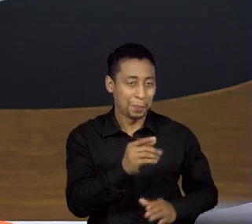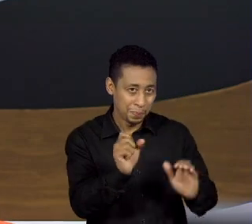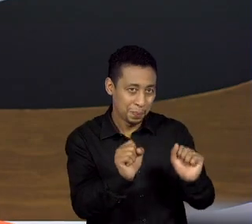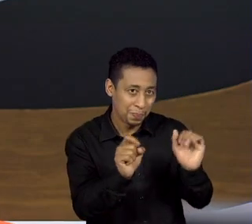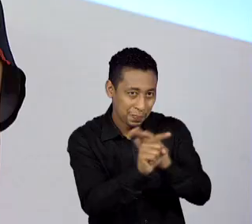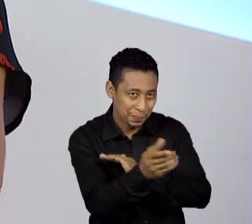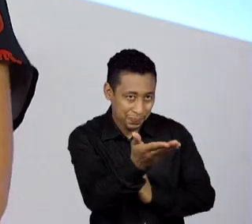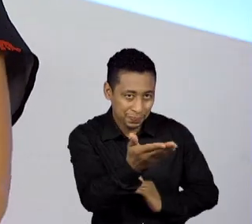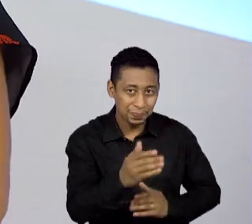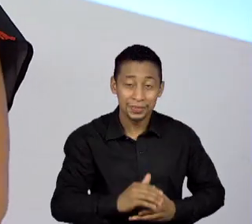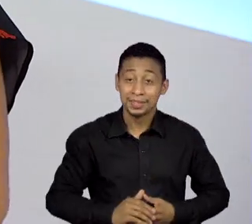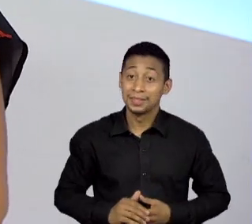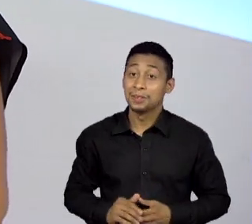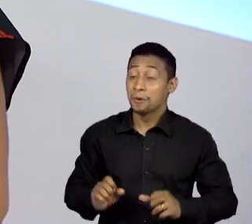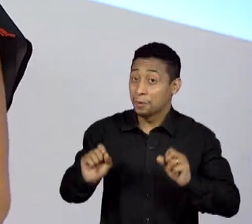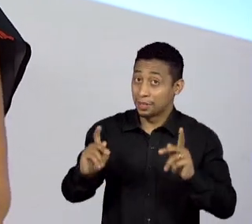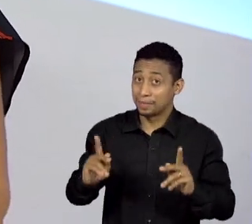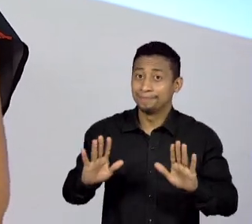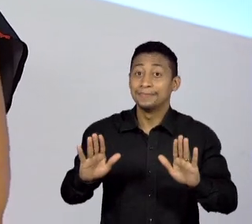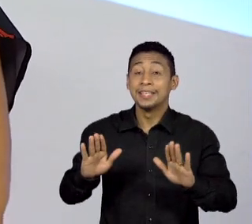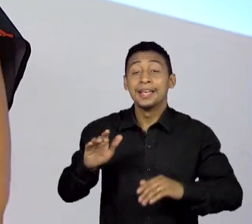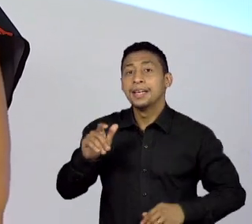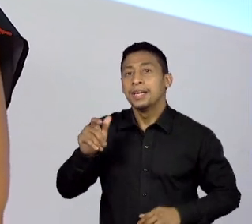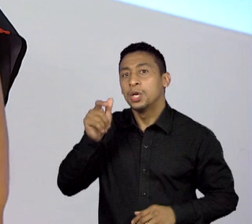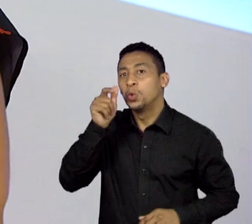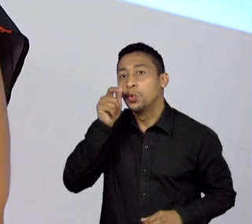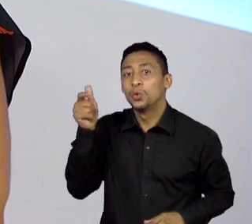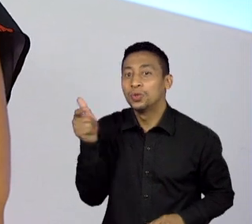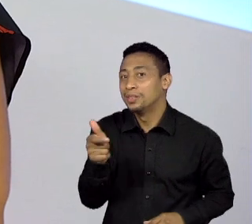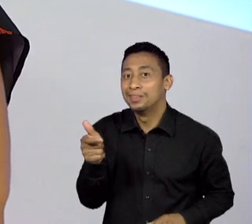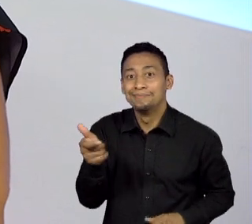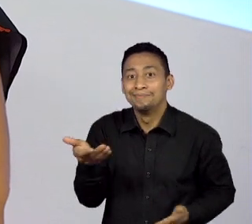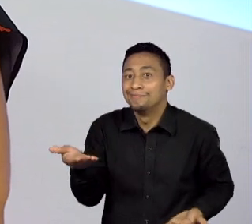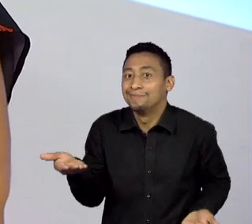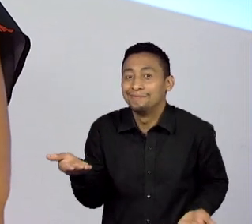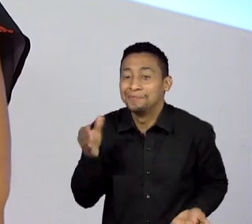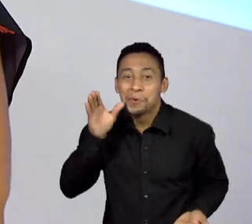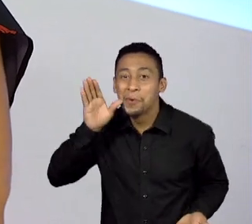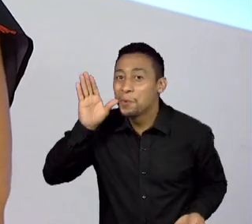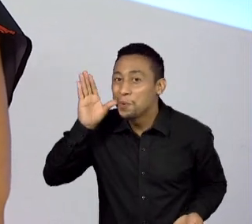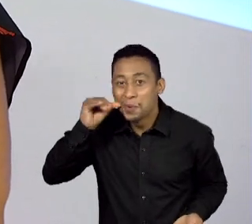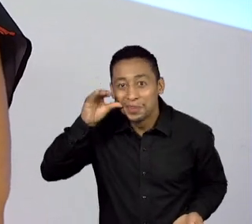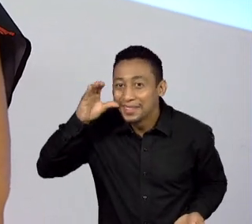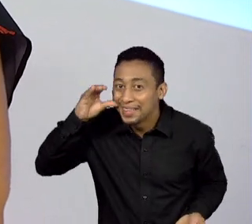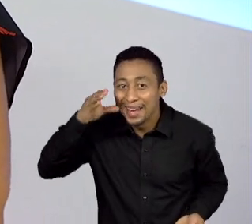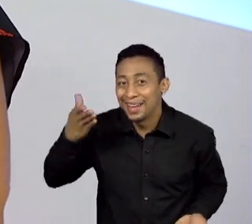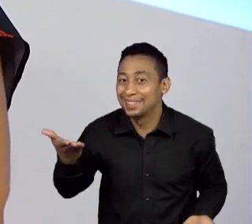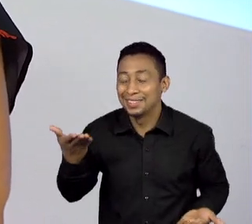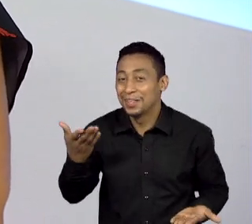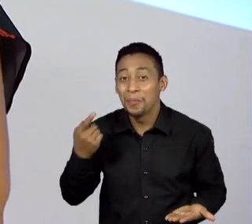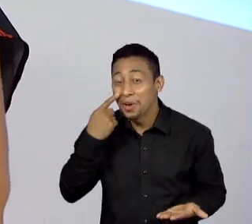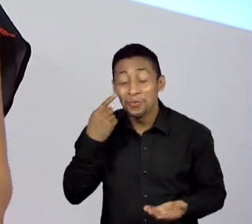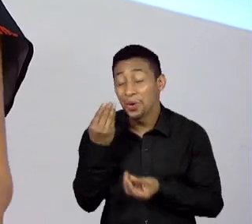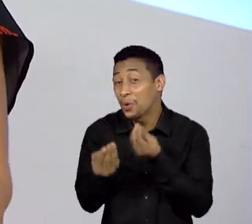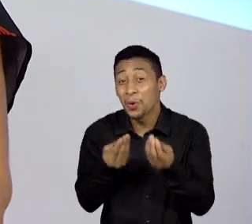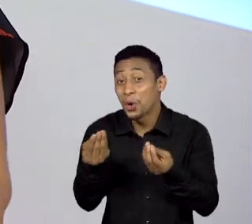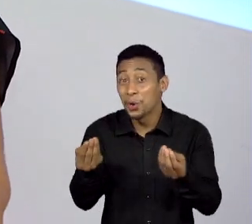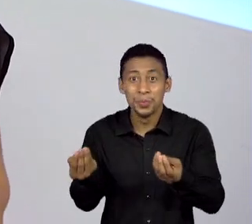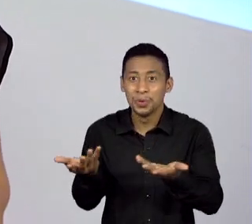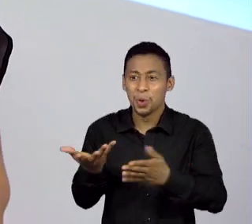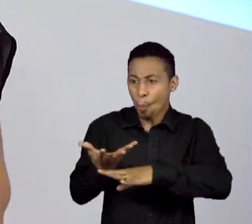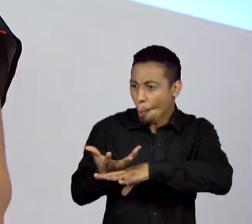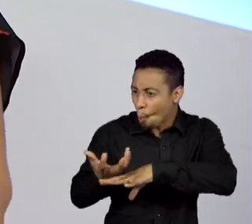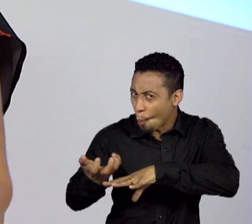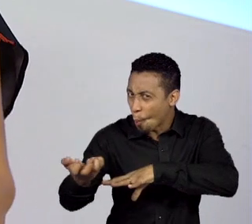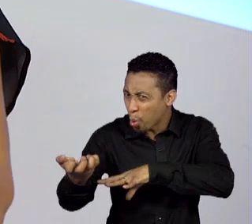também. Muito bem. Não, eu tenho muita curiosidade para ver como é que vai ficar esse Grande Sertão urbano, né, na favela,